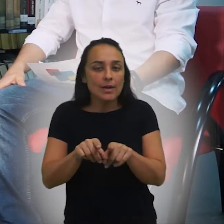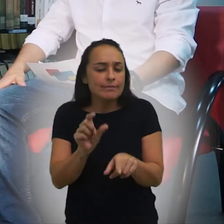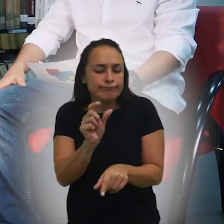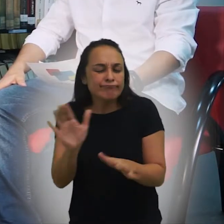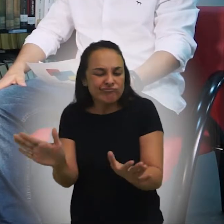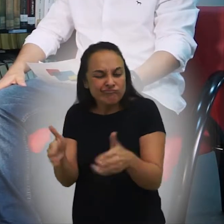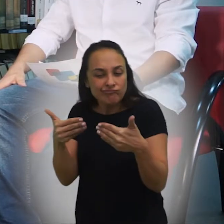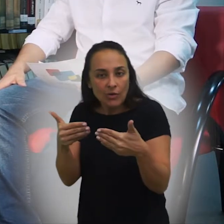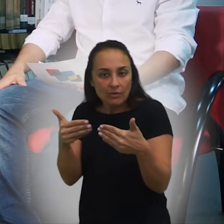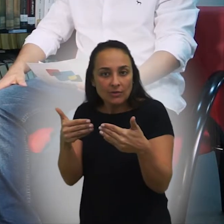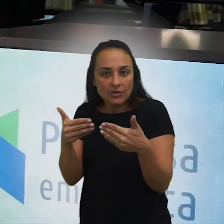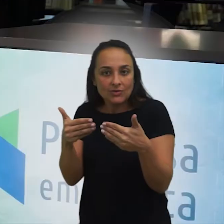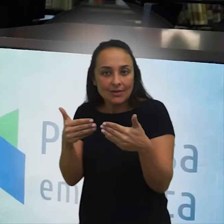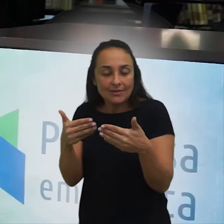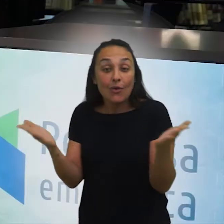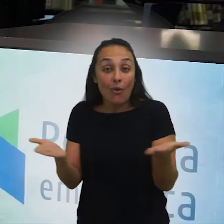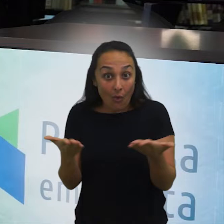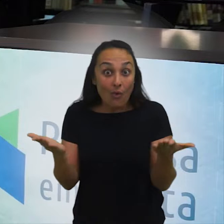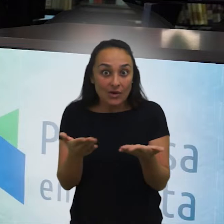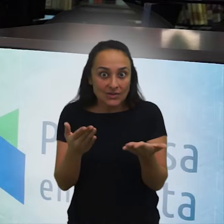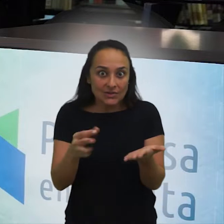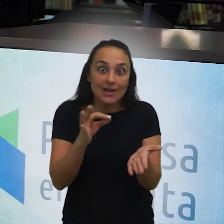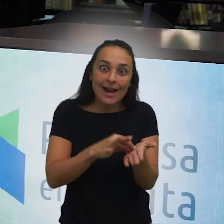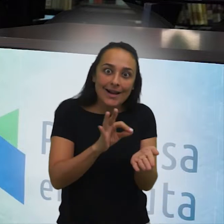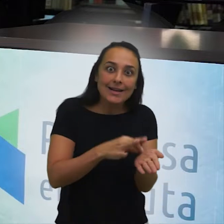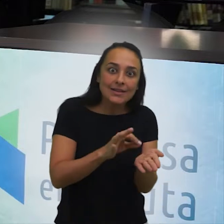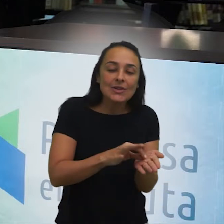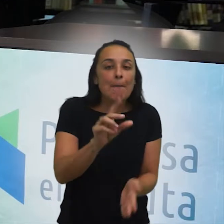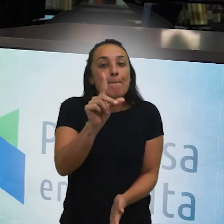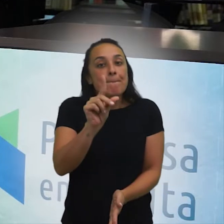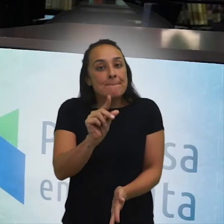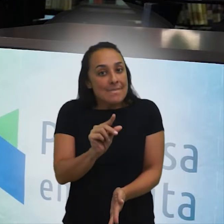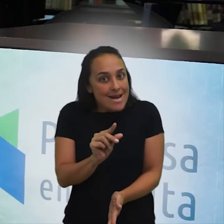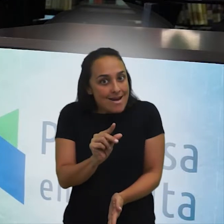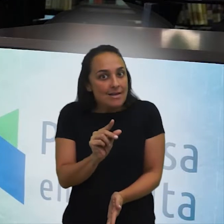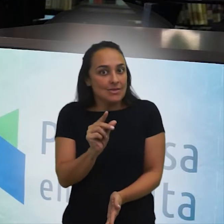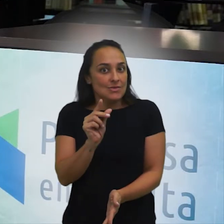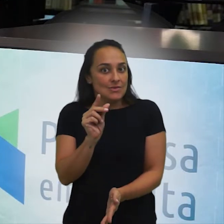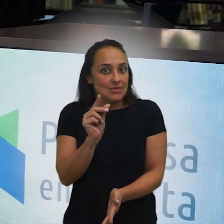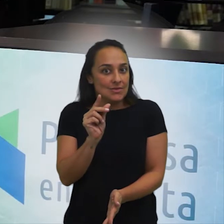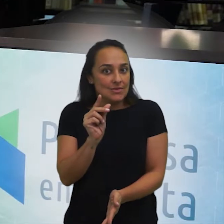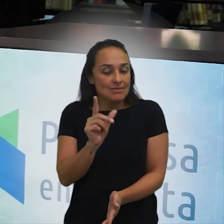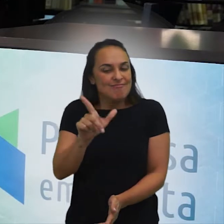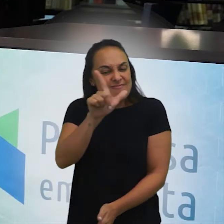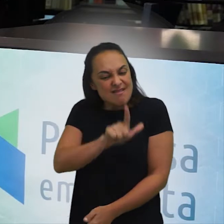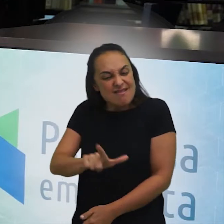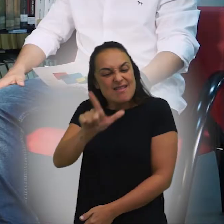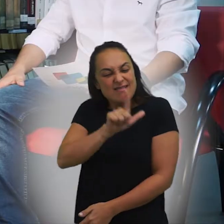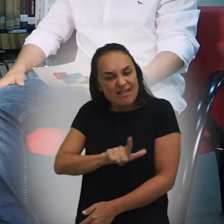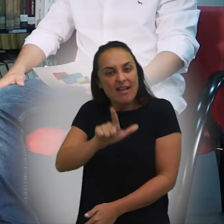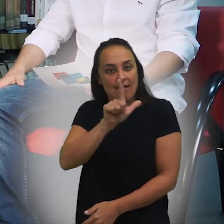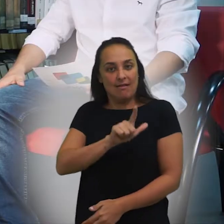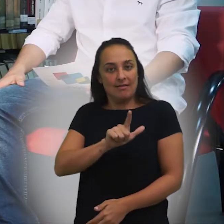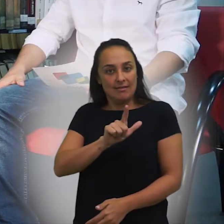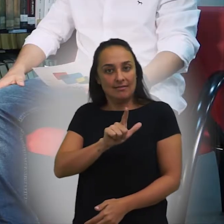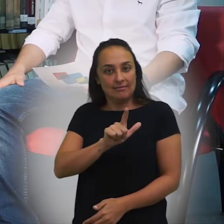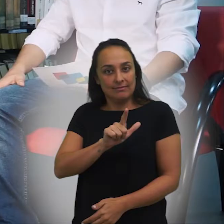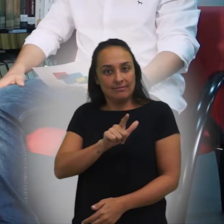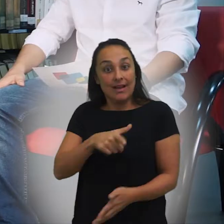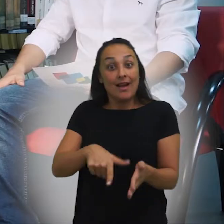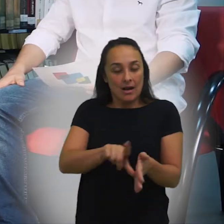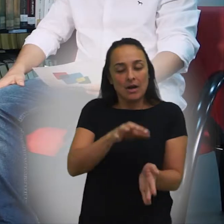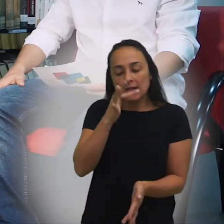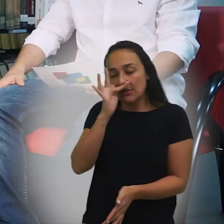porque a origem da crítica de arte, na segunda metade do século XVIII, com Diderot, na França, foi uma crítica literária, né? que olhava as